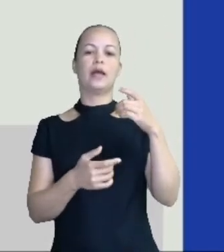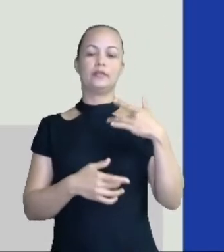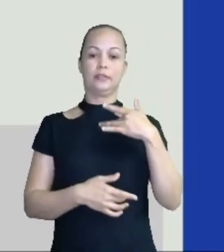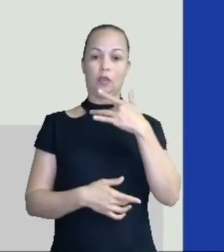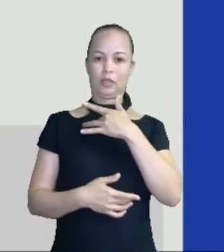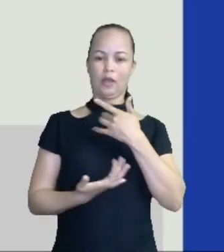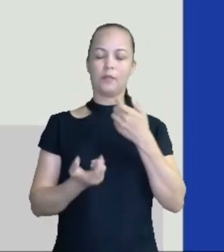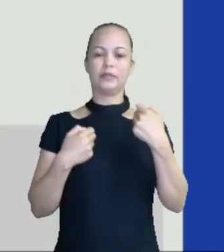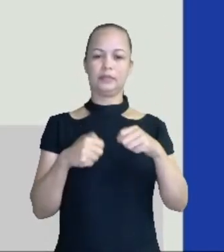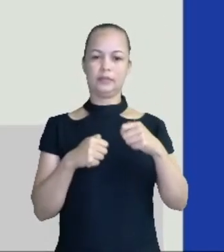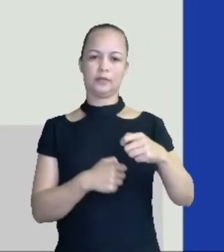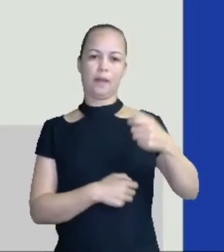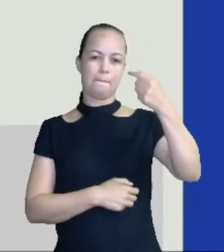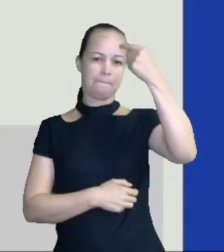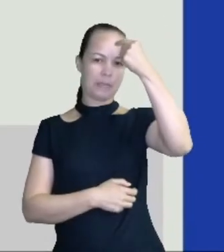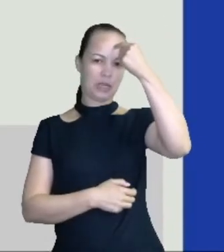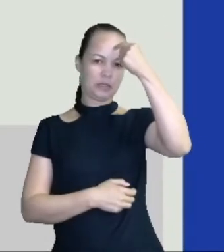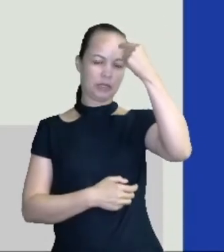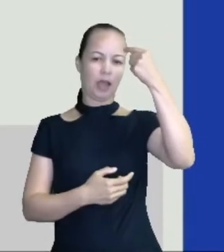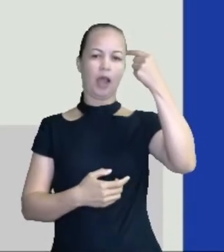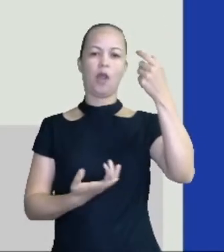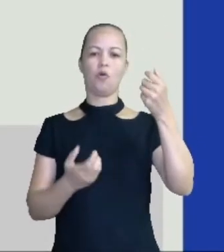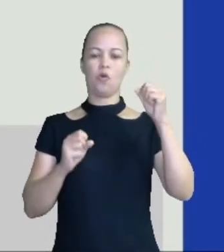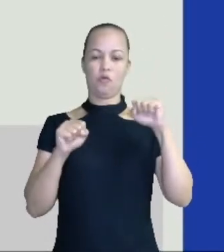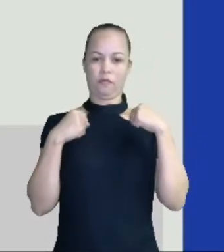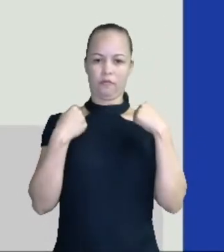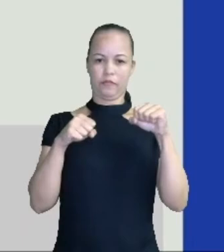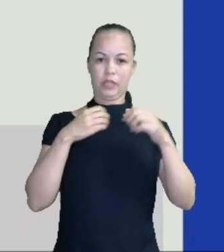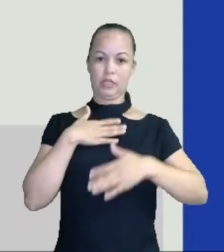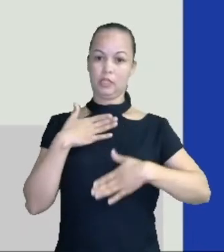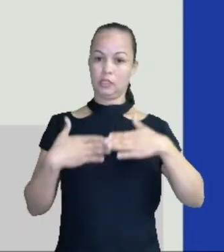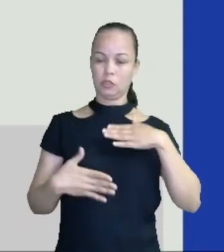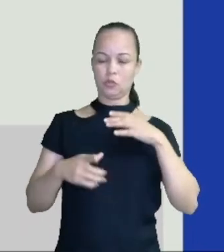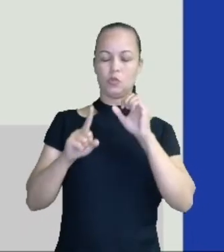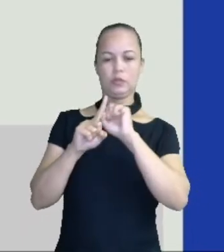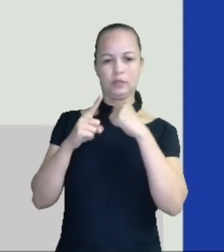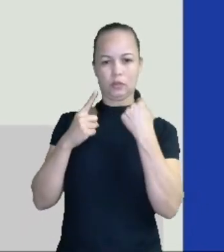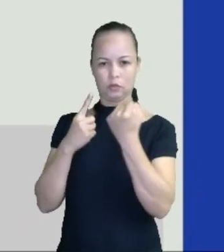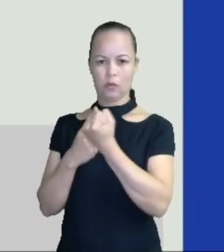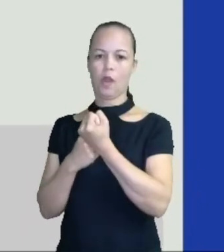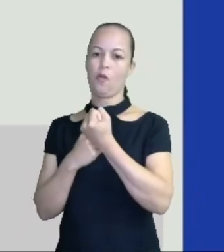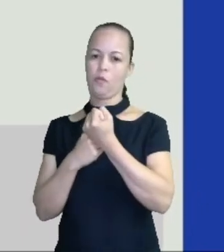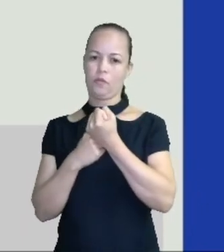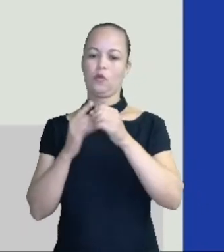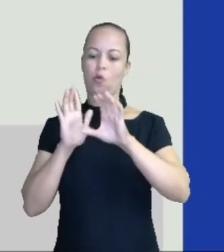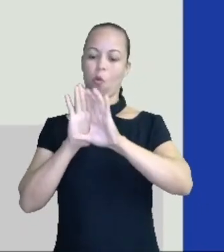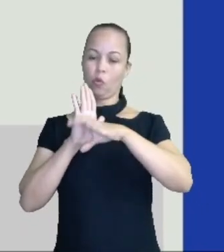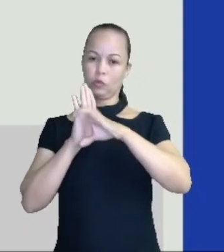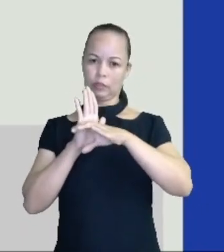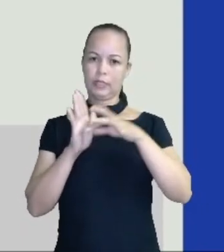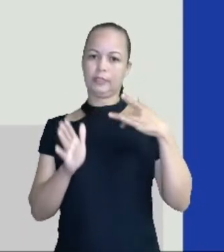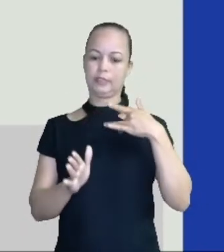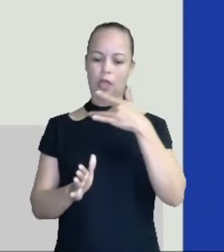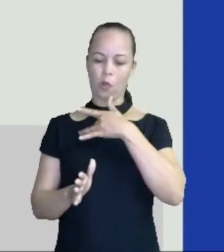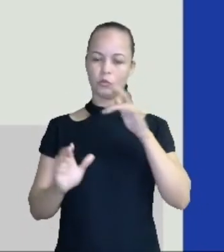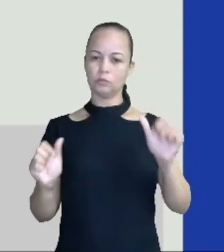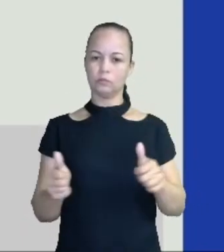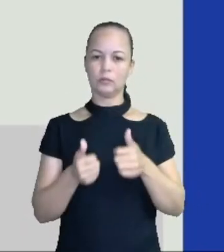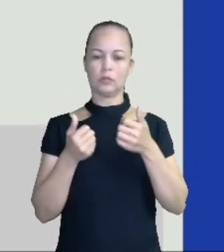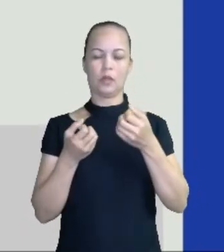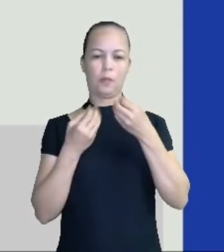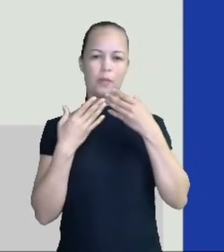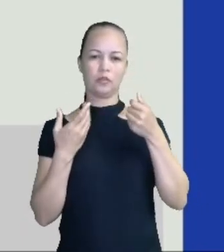físico, mental e social, tá certo? O conceito de saúde é bem mais amplo do que apenas o